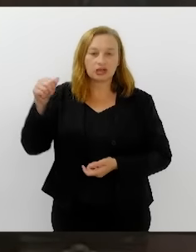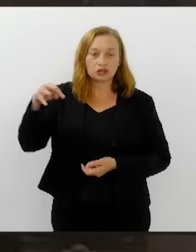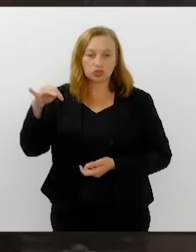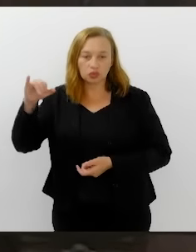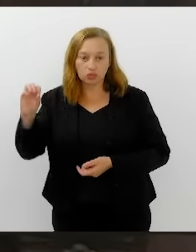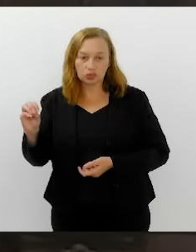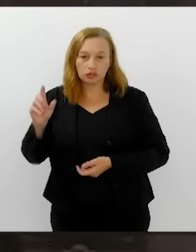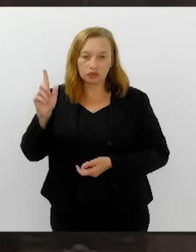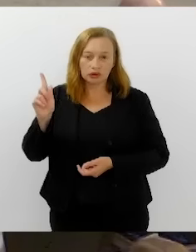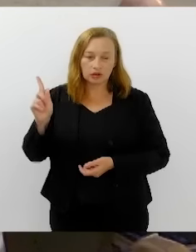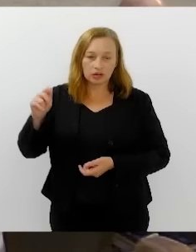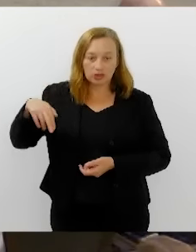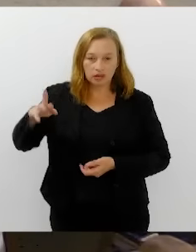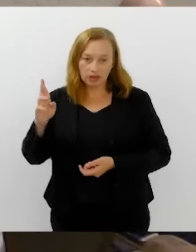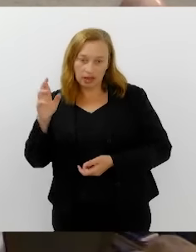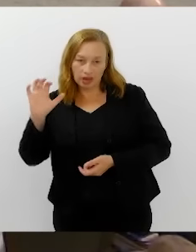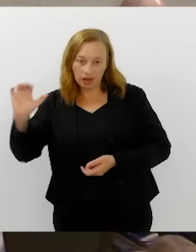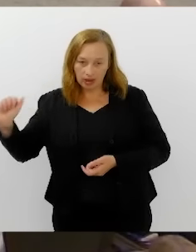Júnior.